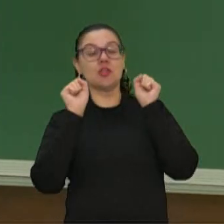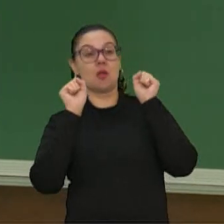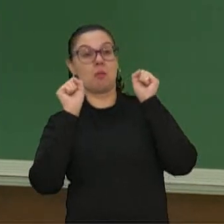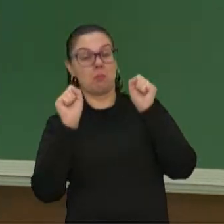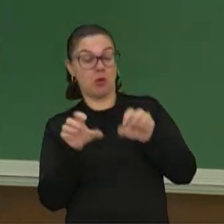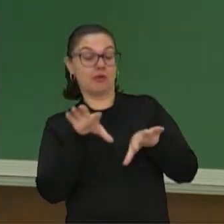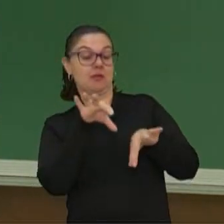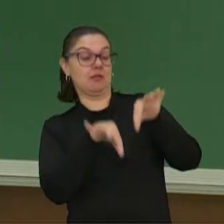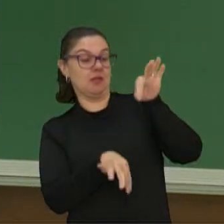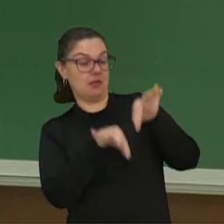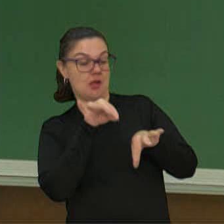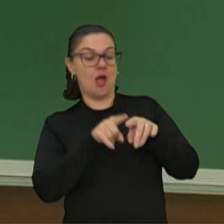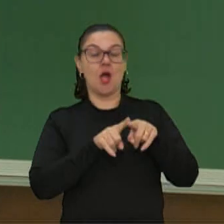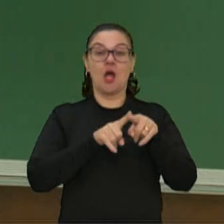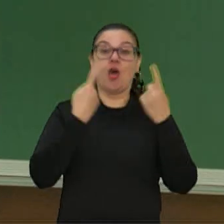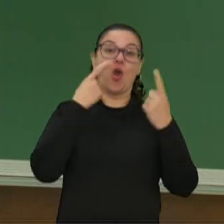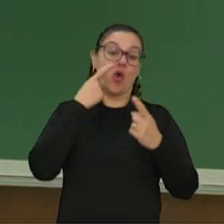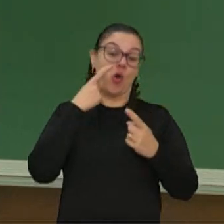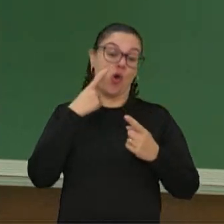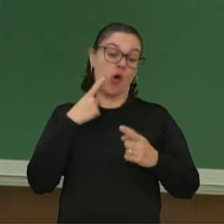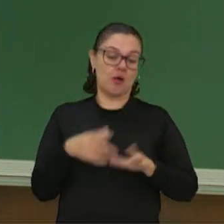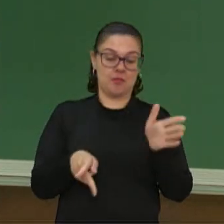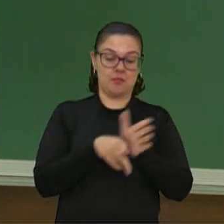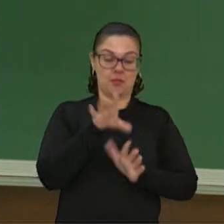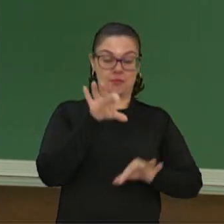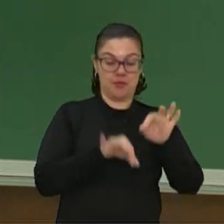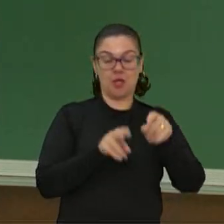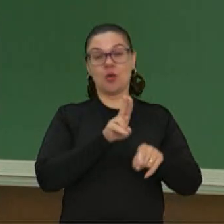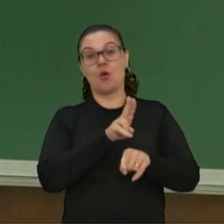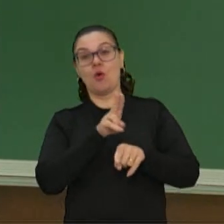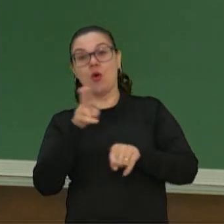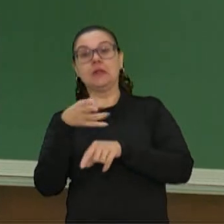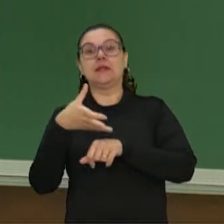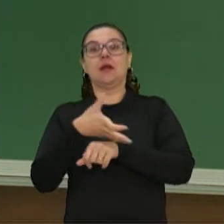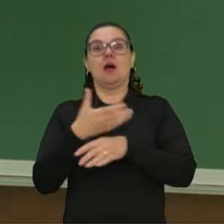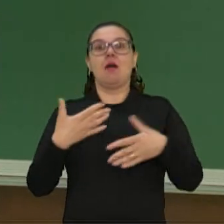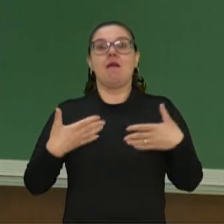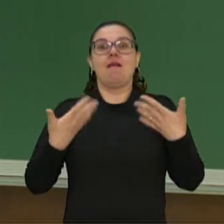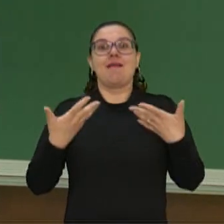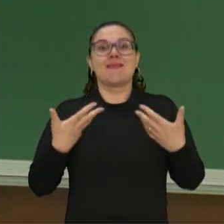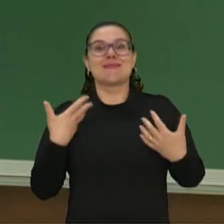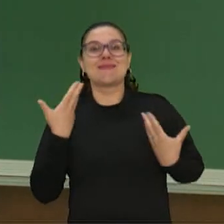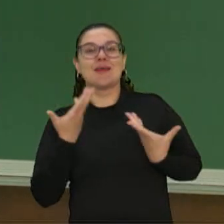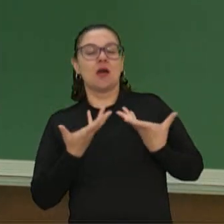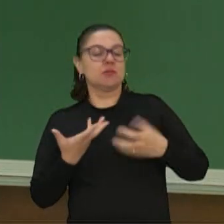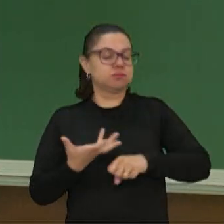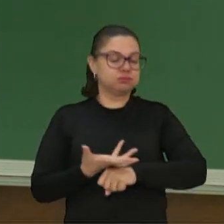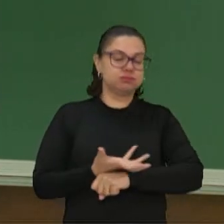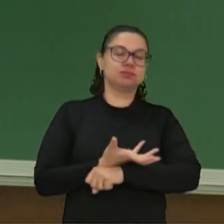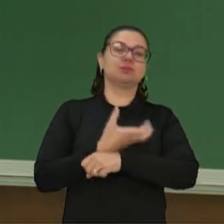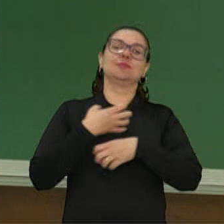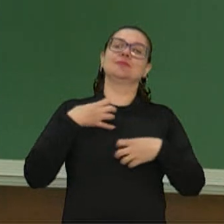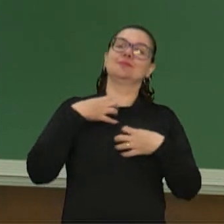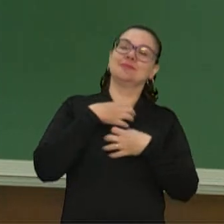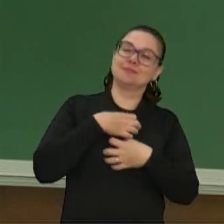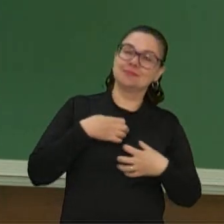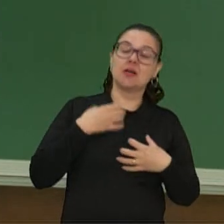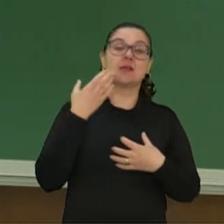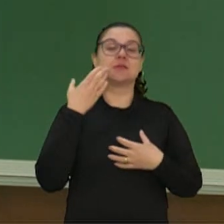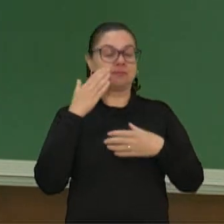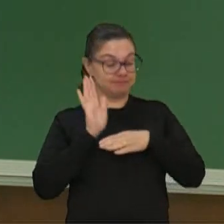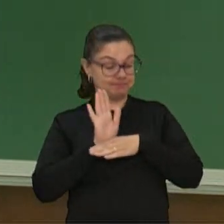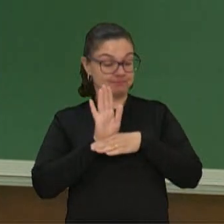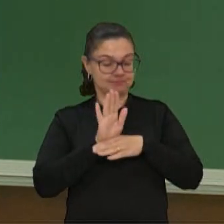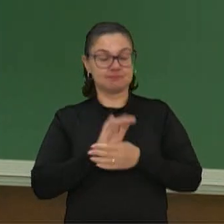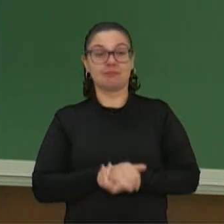ser uma peça teatral, um gênero literário, como pode ser aquilo que é comovente, que a gente se